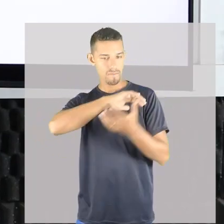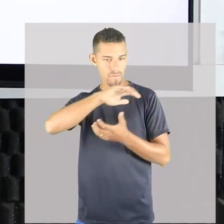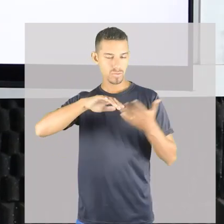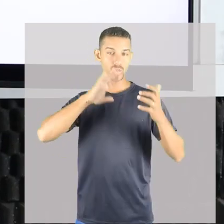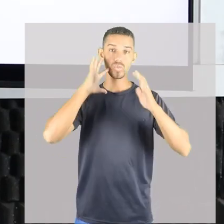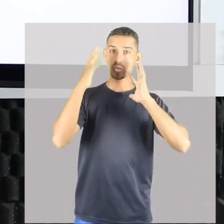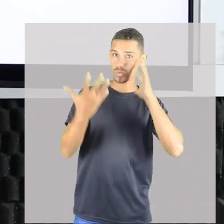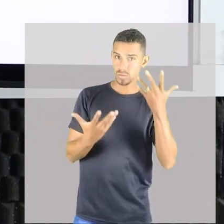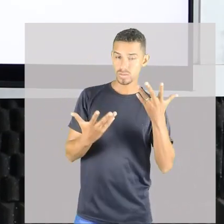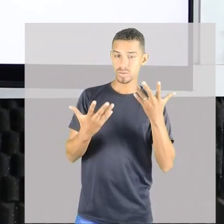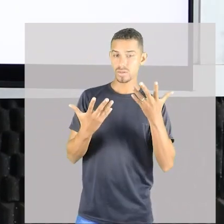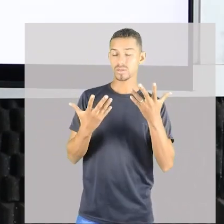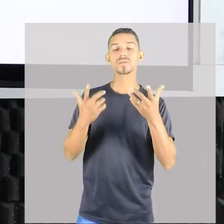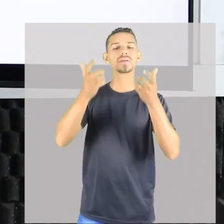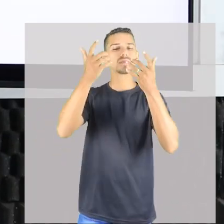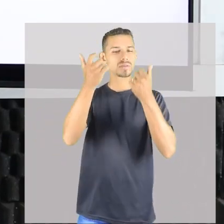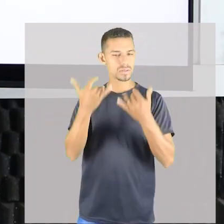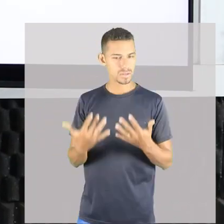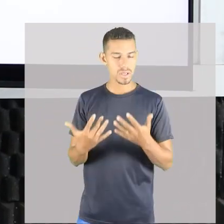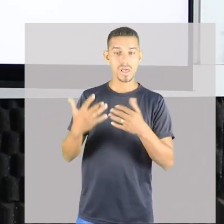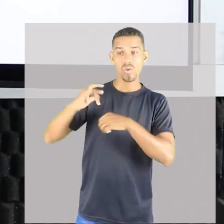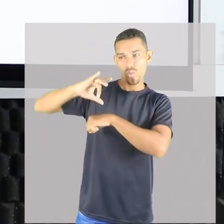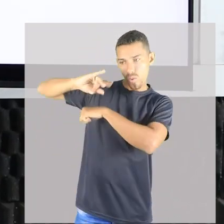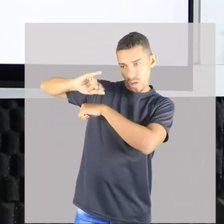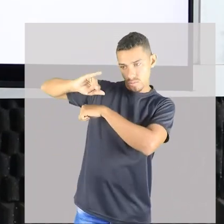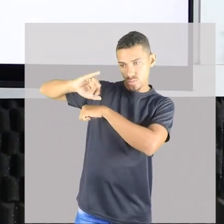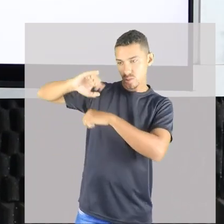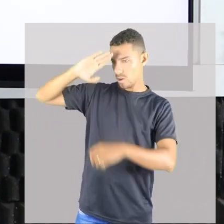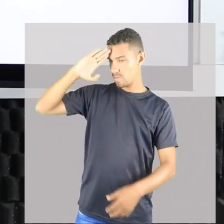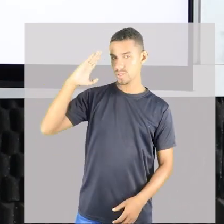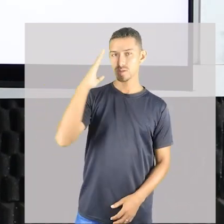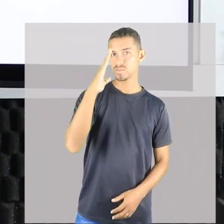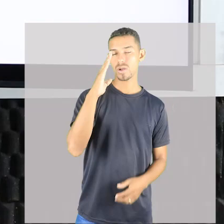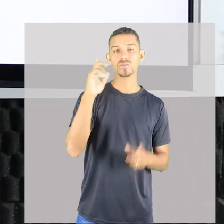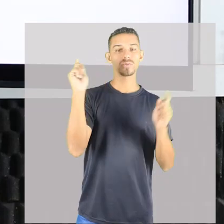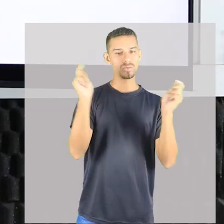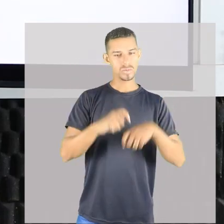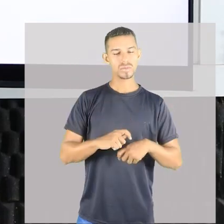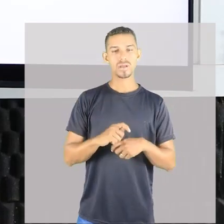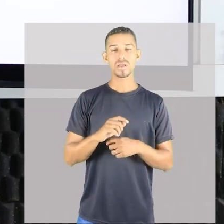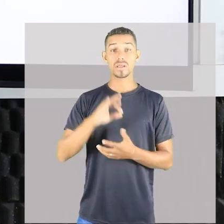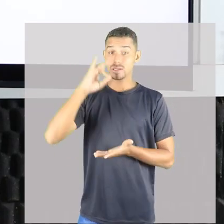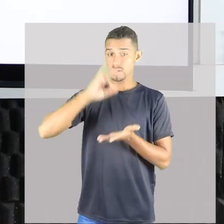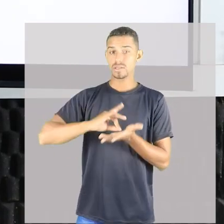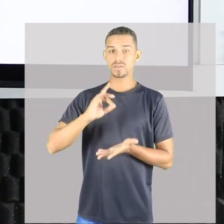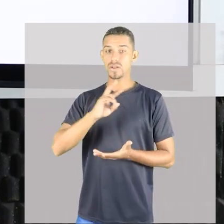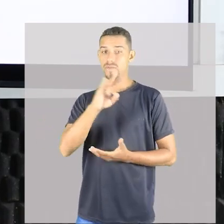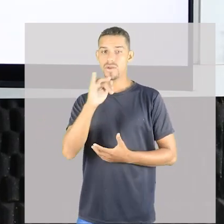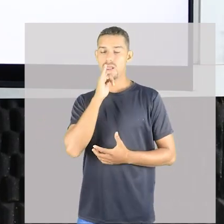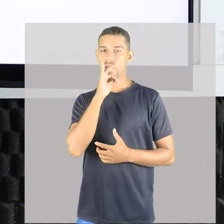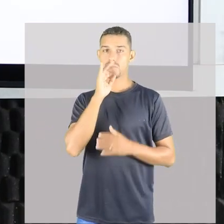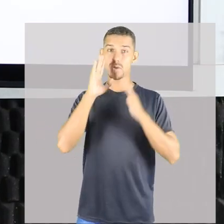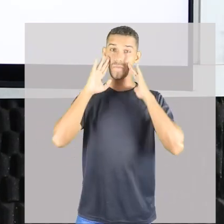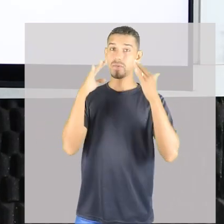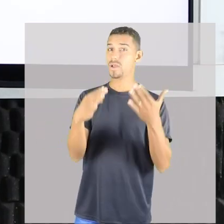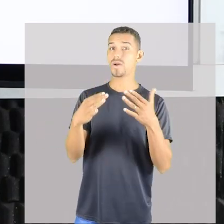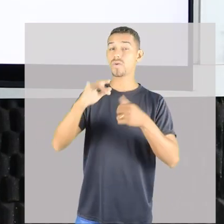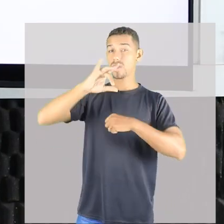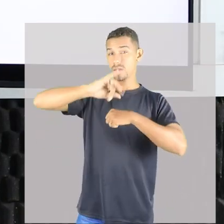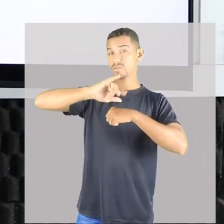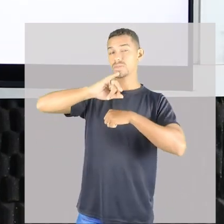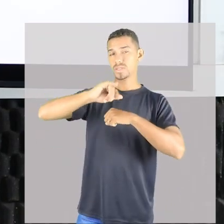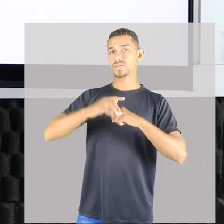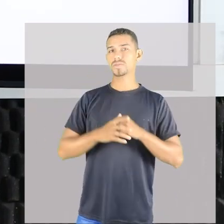acontecesse, porque dentro dos seus escritos, o Capital é um dos principais, ele vai exatamente colocar em xeque o